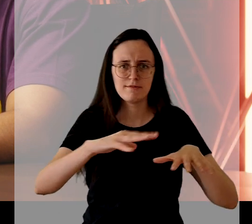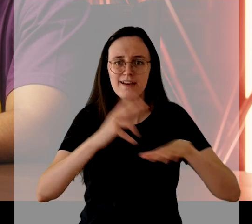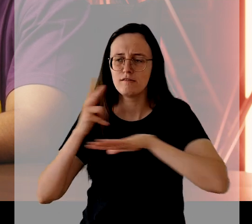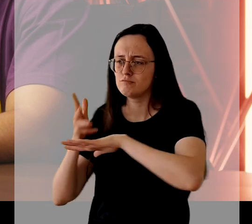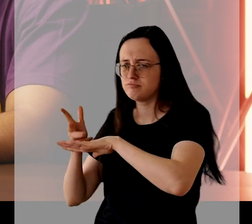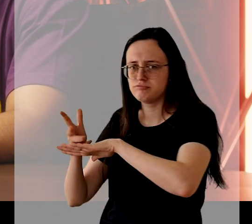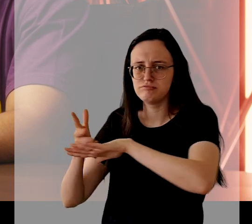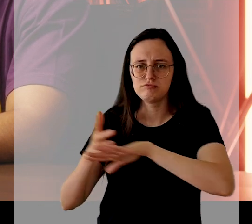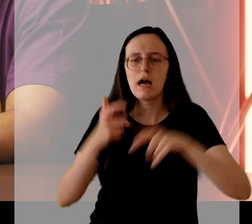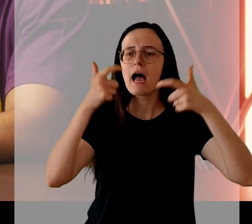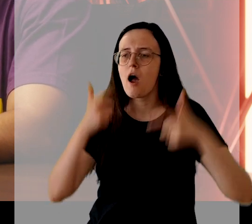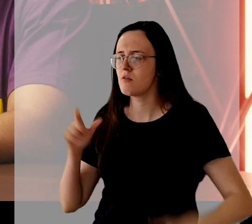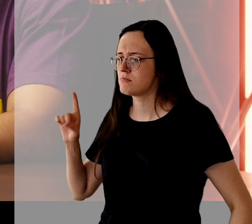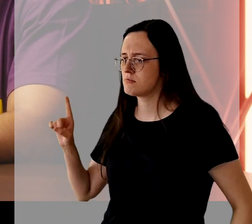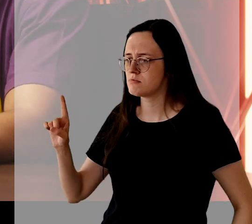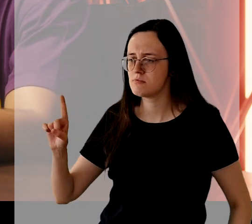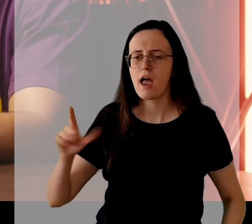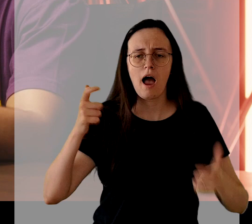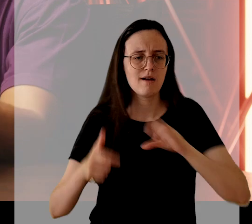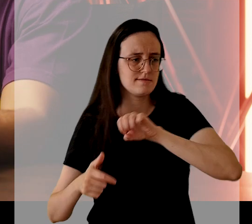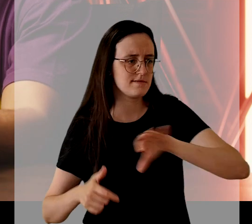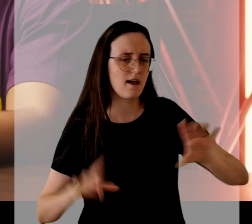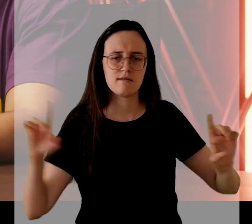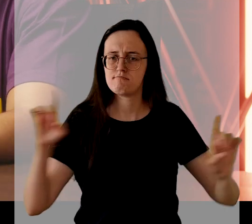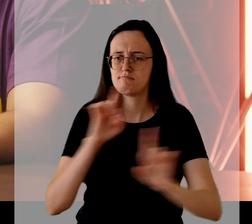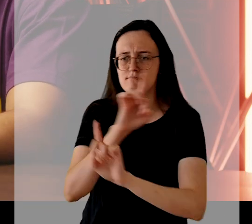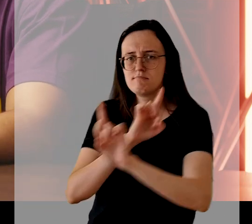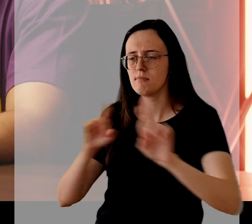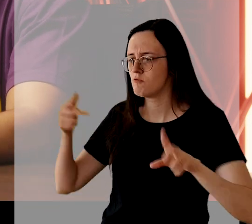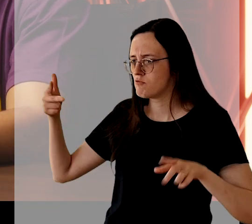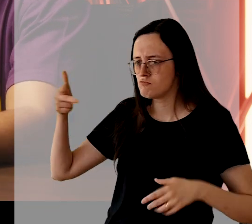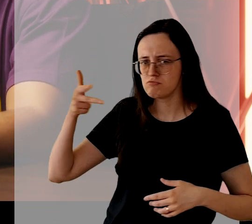coreografia de uma cena, né? Por onde entra o personagem, por onde o personagem sai,